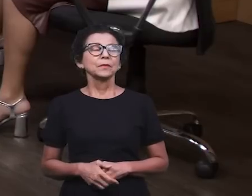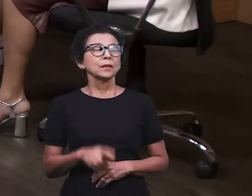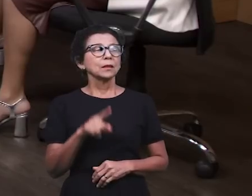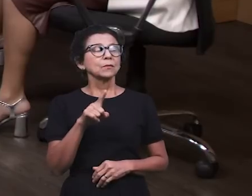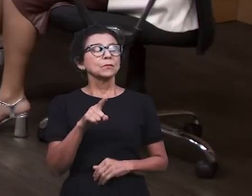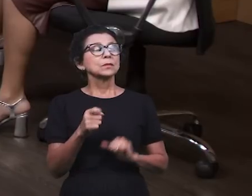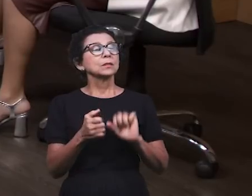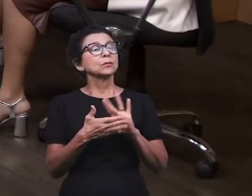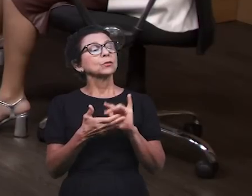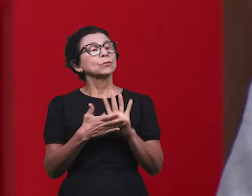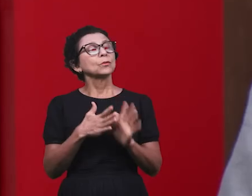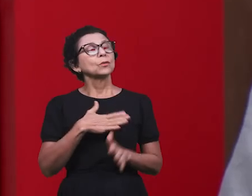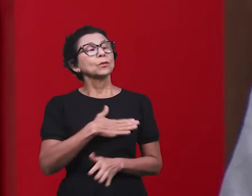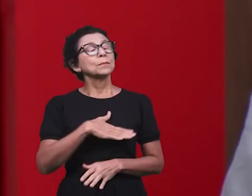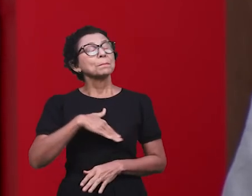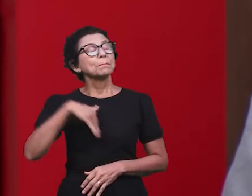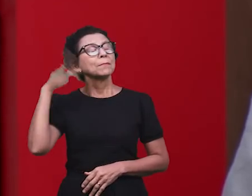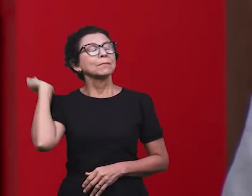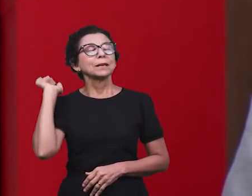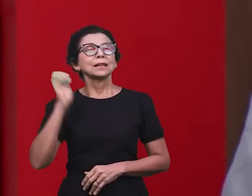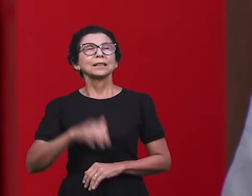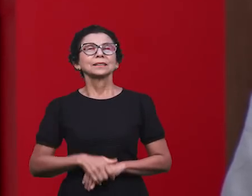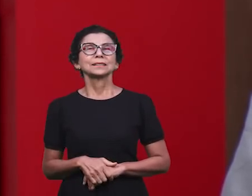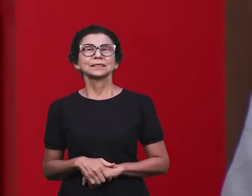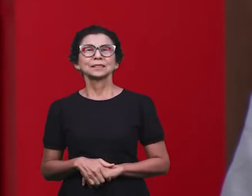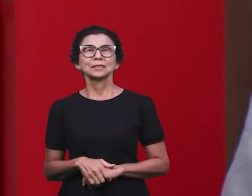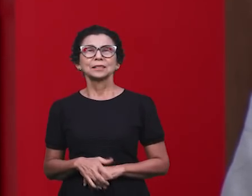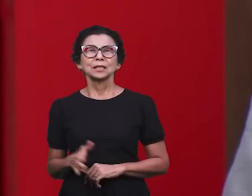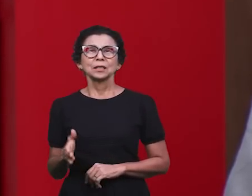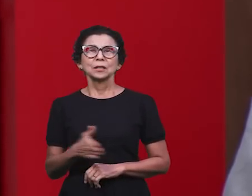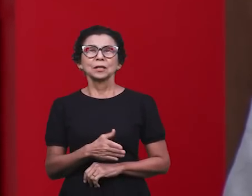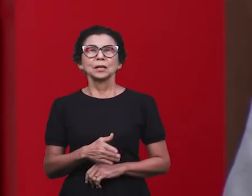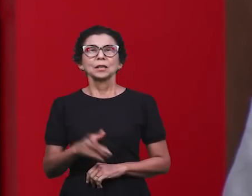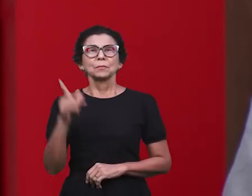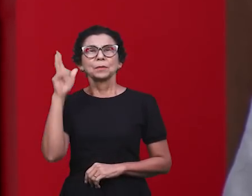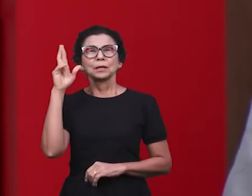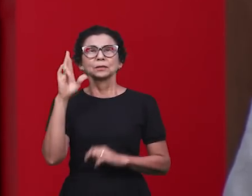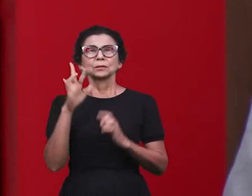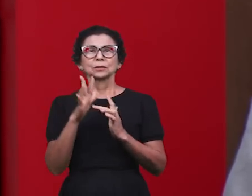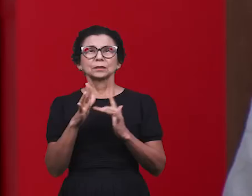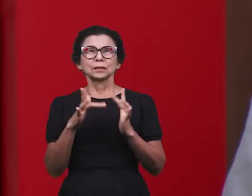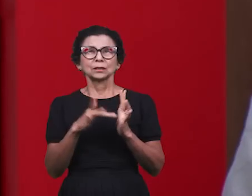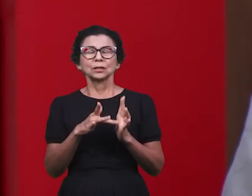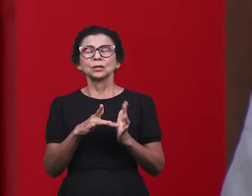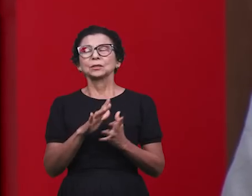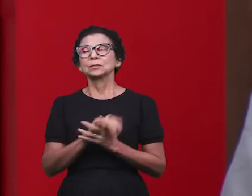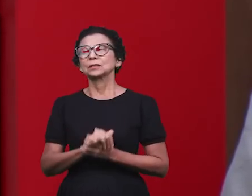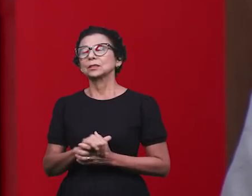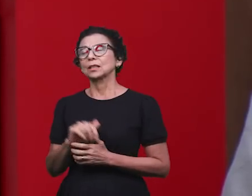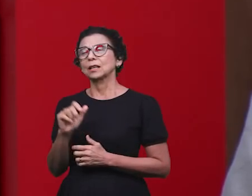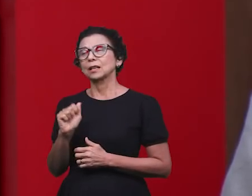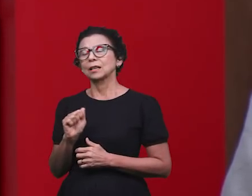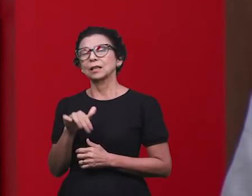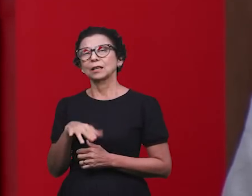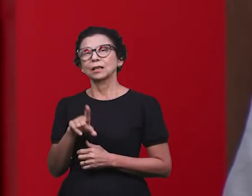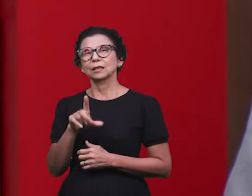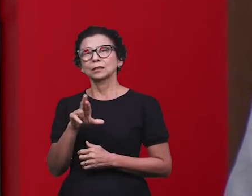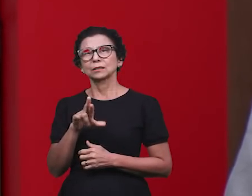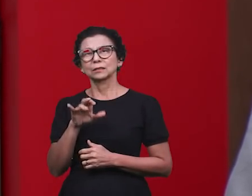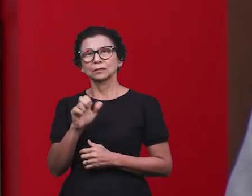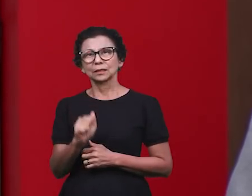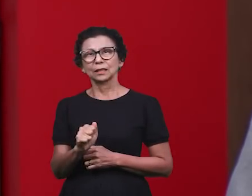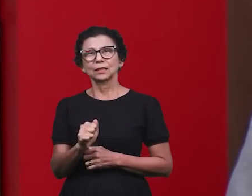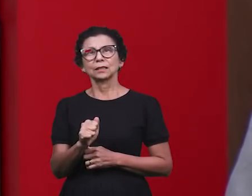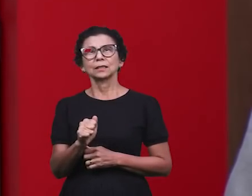você mais gosta? A paz do Senhor, a Andréia, os pastores aqui presentes.